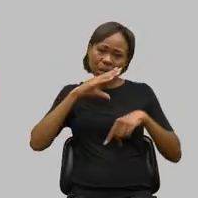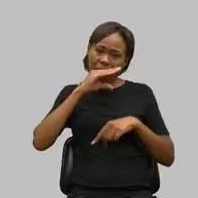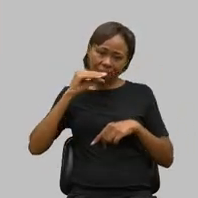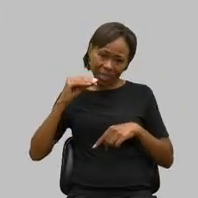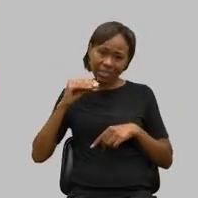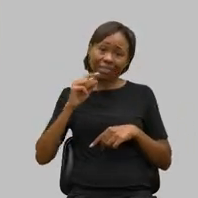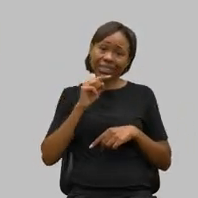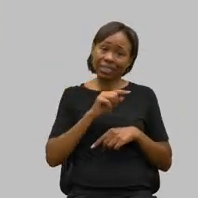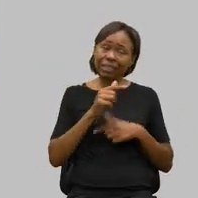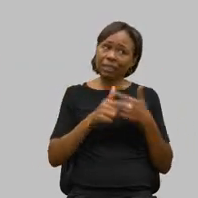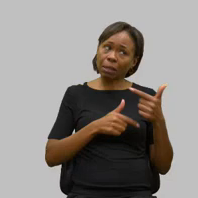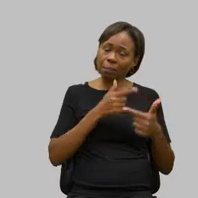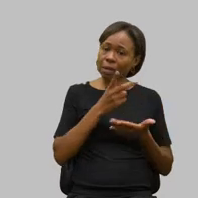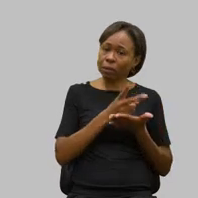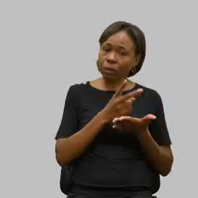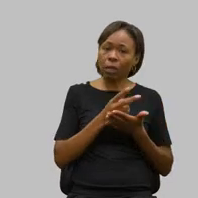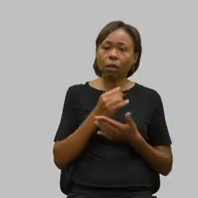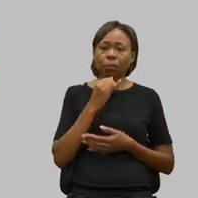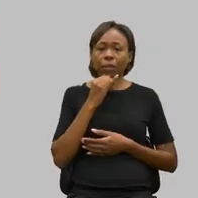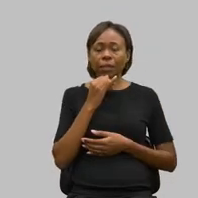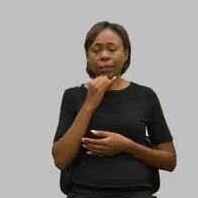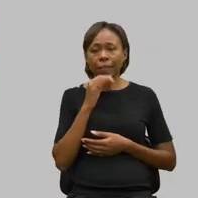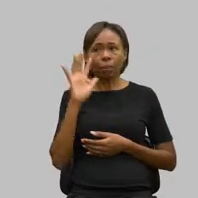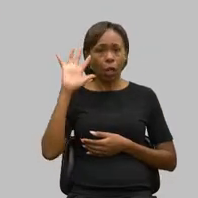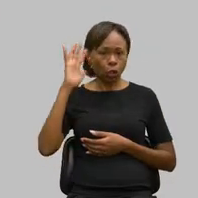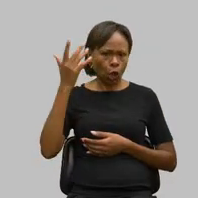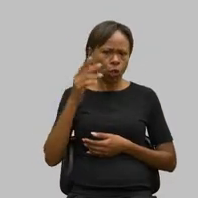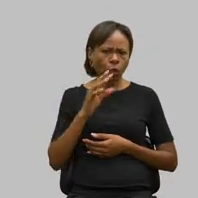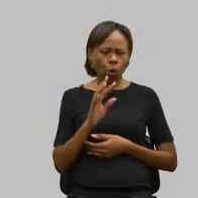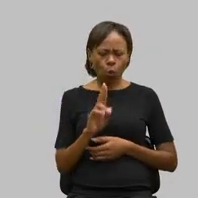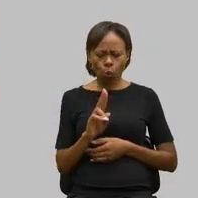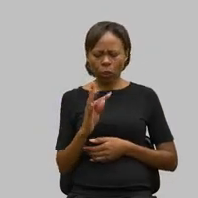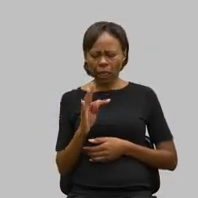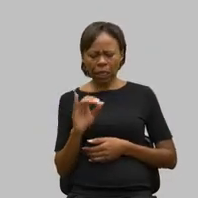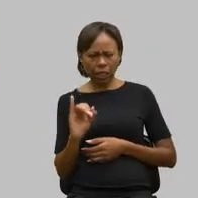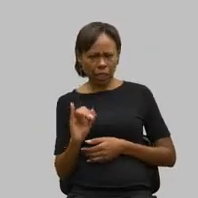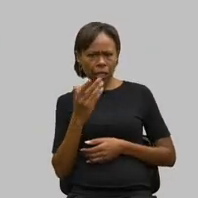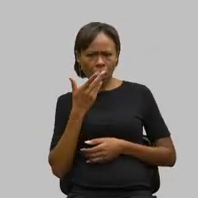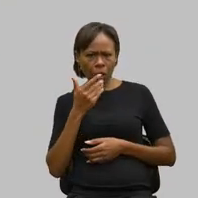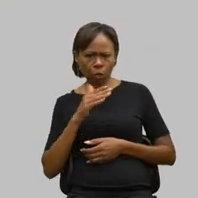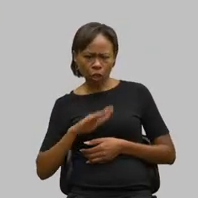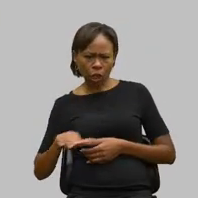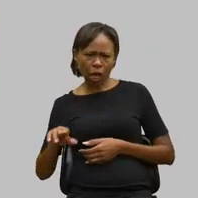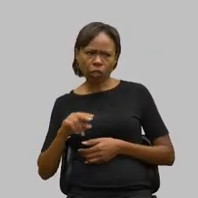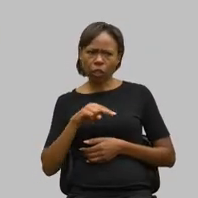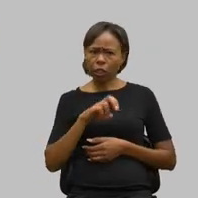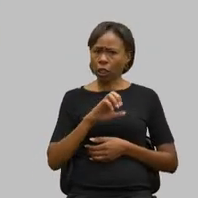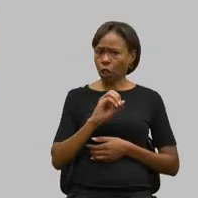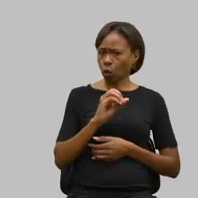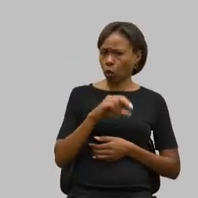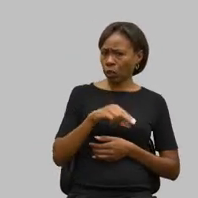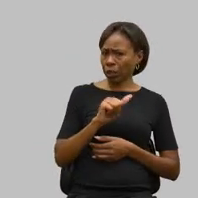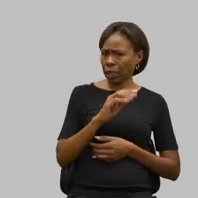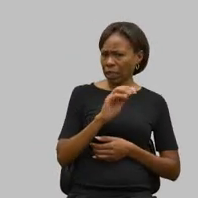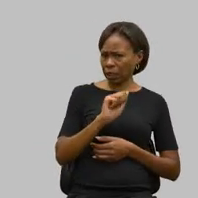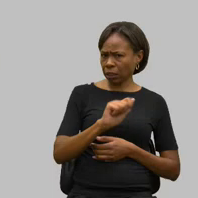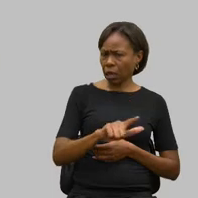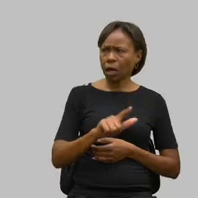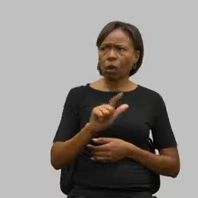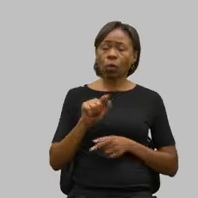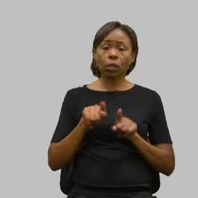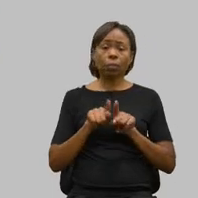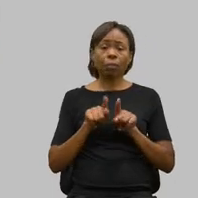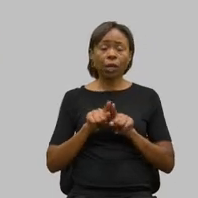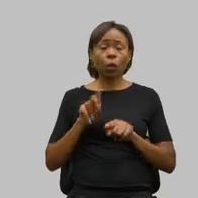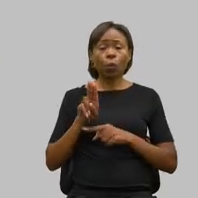nós, das resoluções, por exemplo, de UTI pediátrico, UTI neonatal, até aquela resolução de UBS antiga, a gente